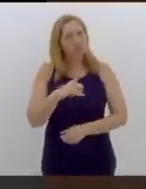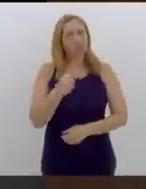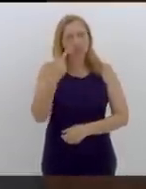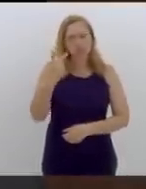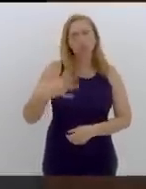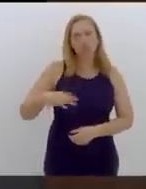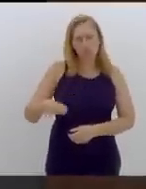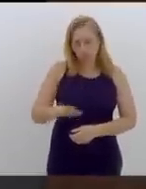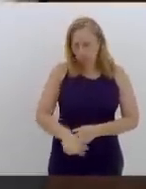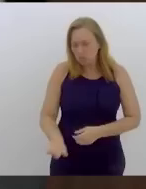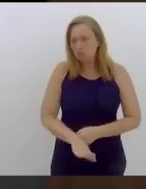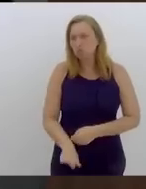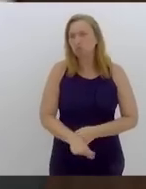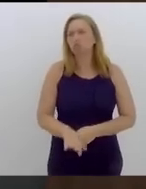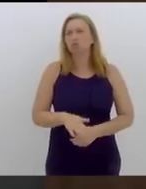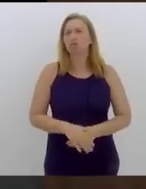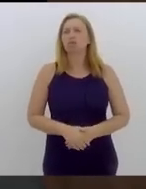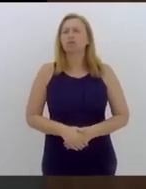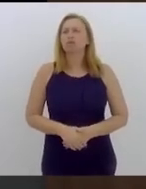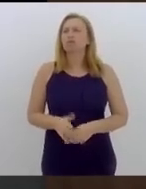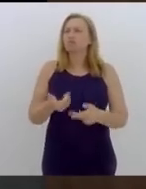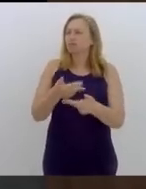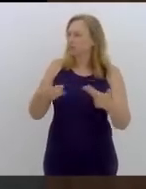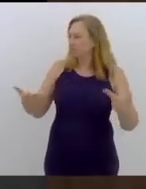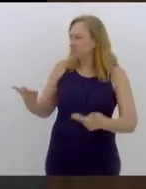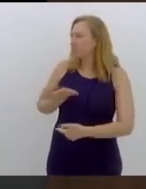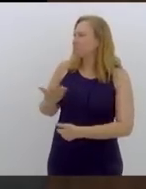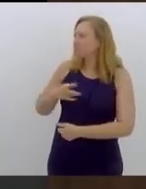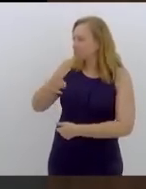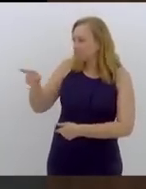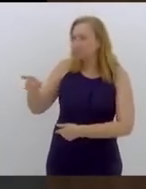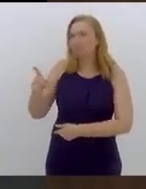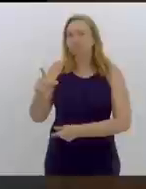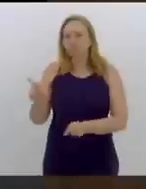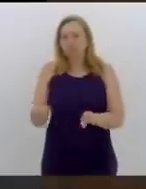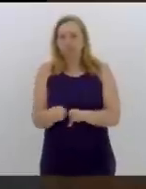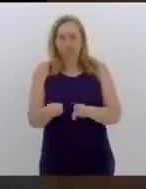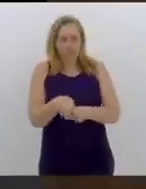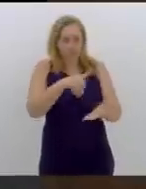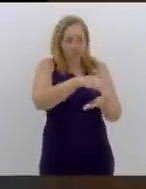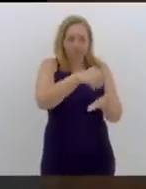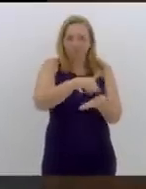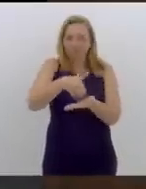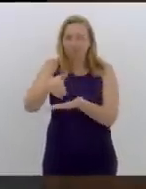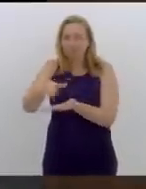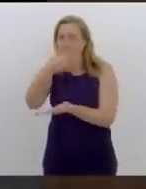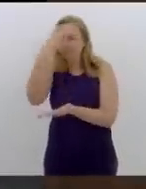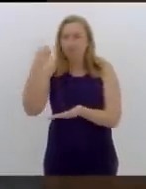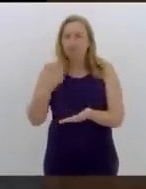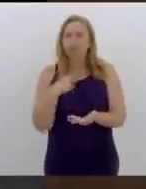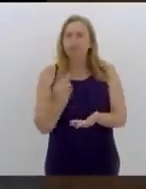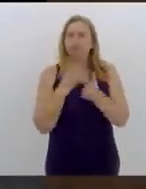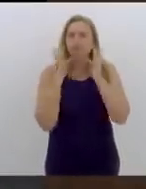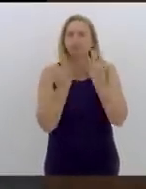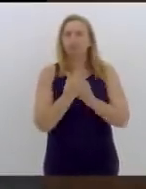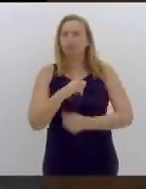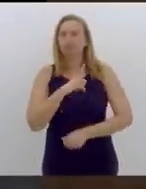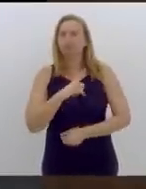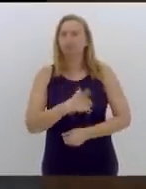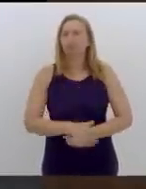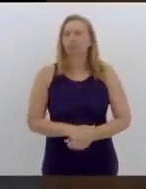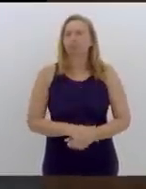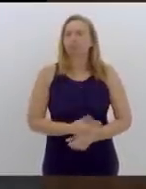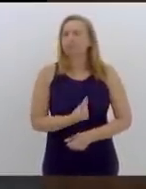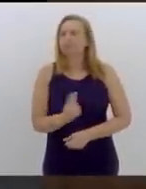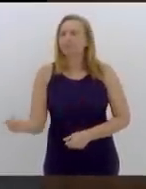tinha dois filhos menores Como assim muitos colegas aqui tiveram foram demitido mas esqueceram que nós temos família ou